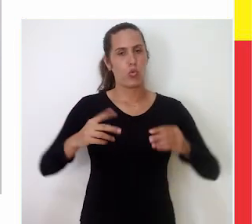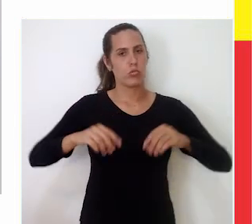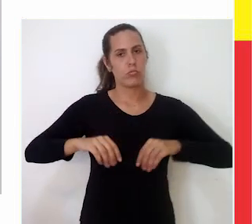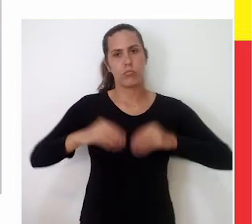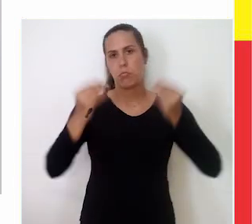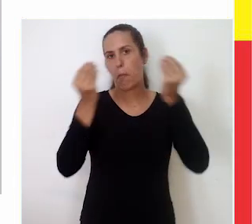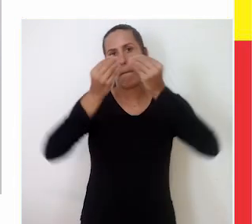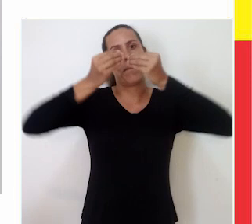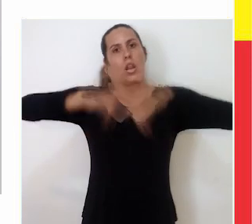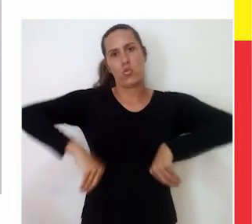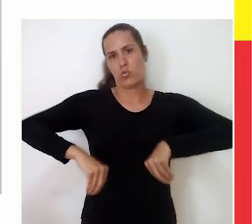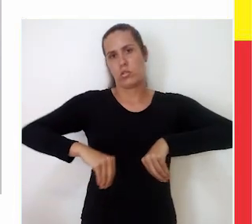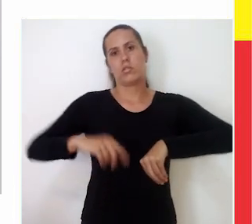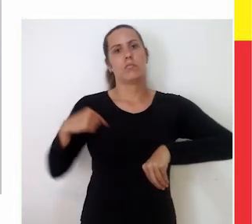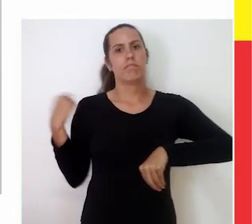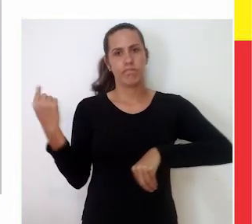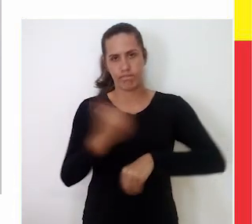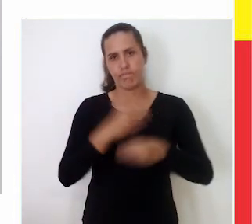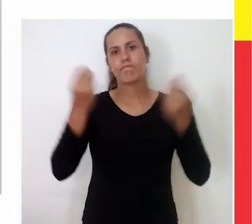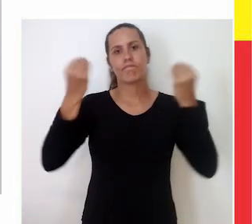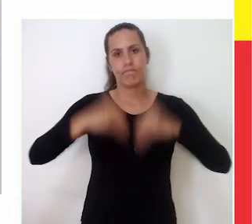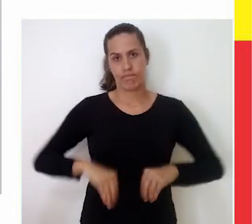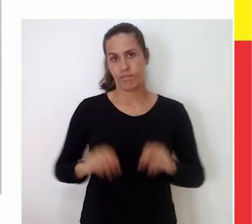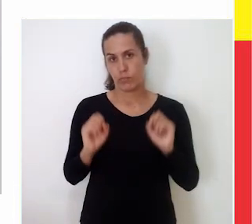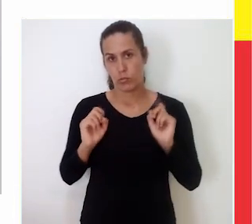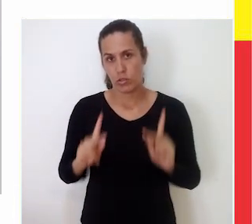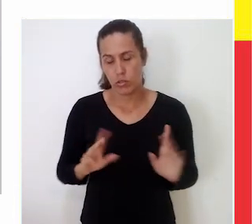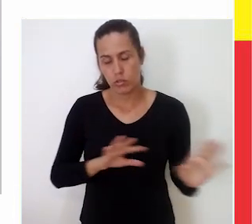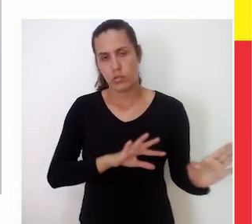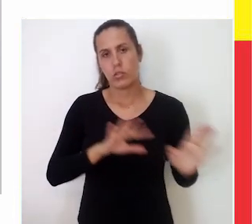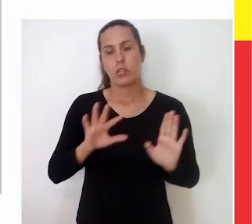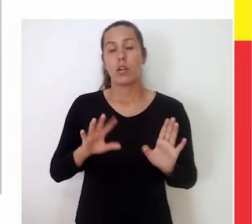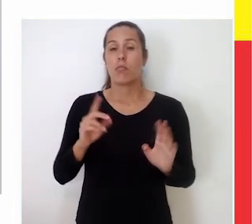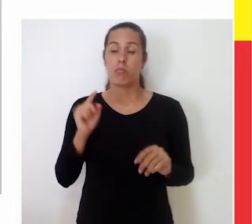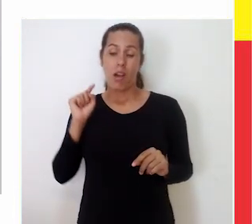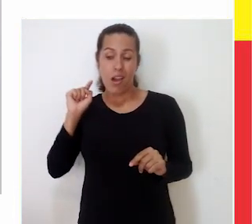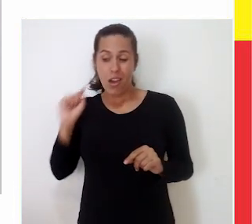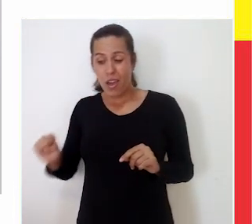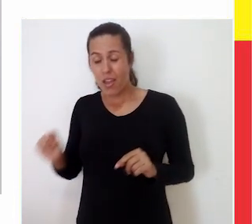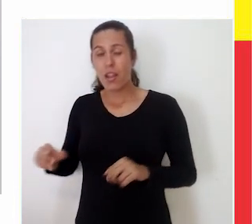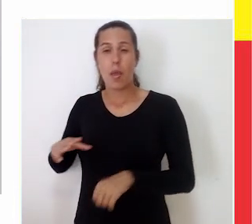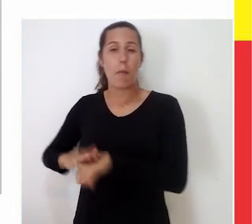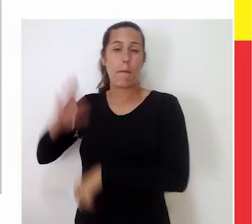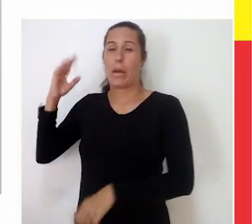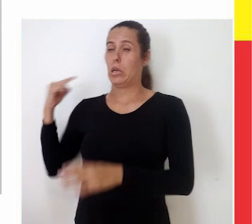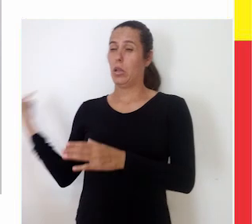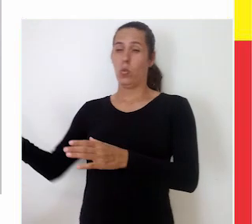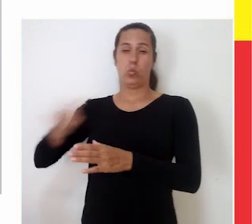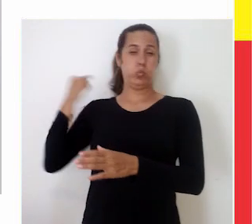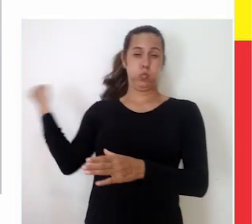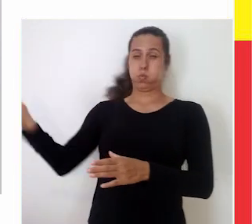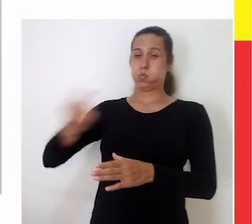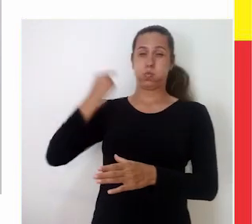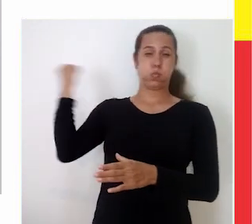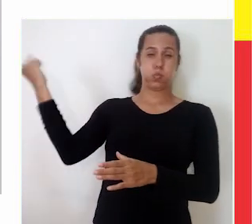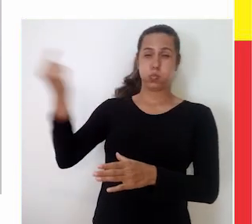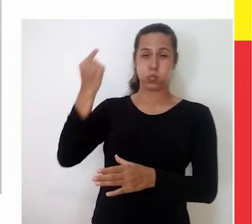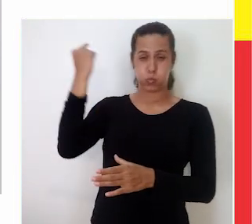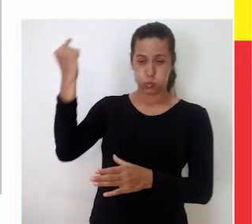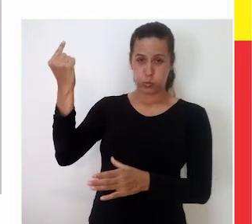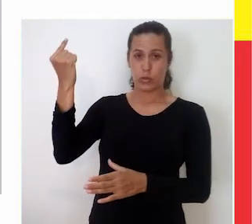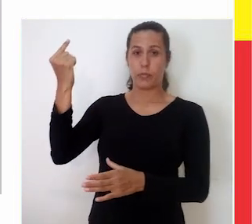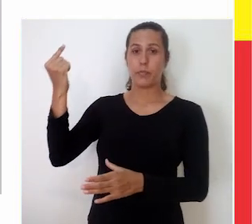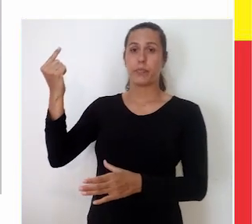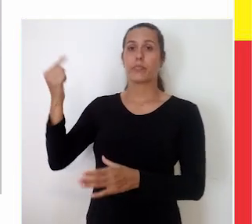Beleza? A velocidade do furacão, por ele ser maior, ela vai ser menor.